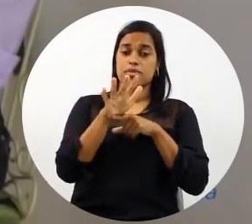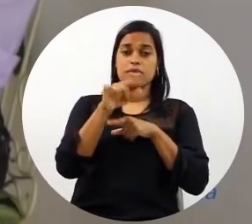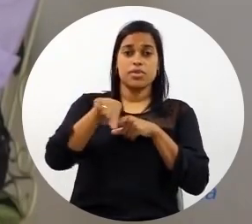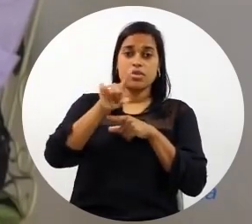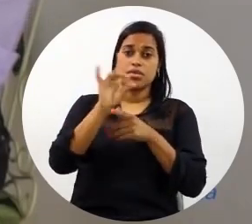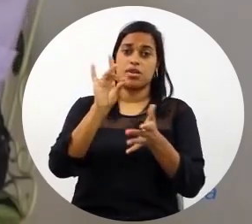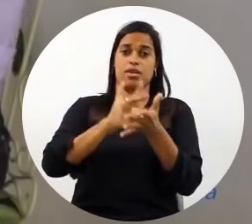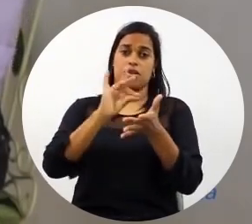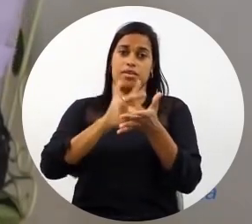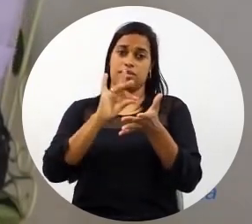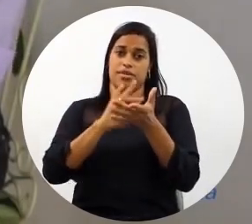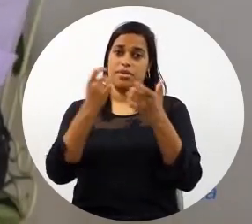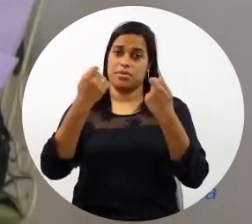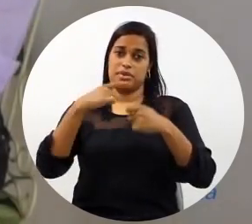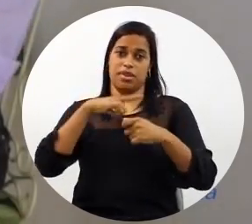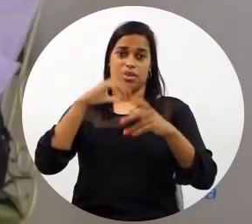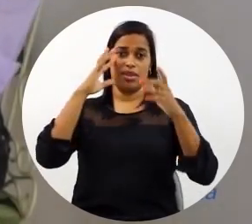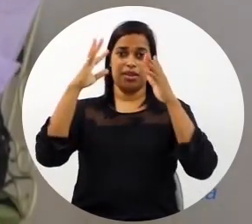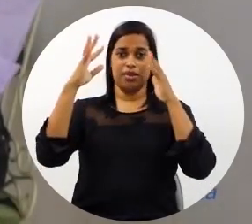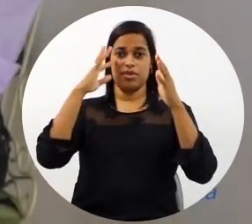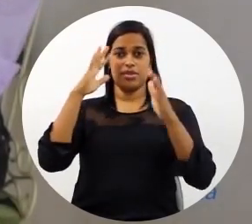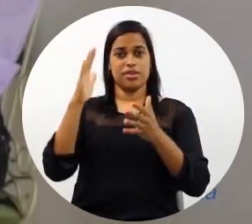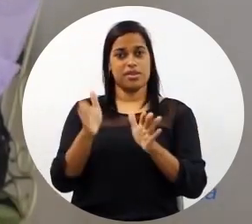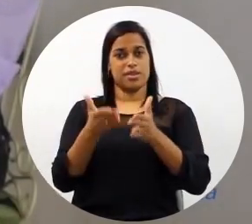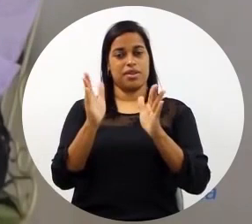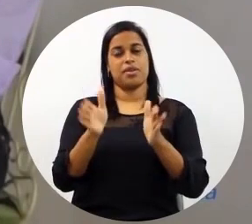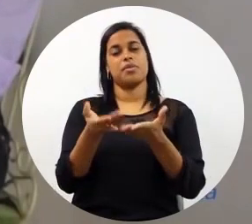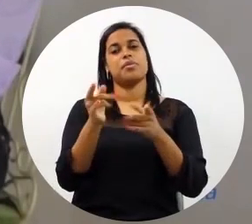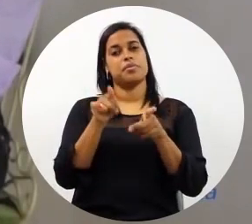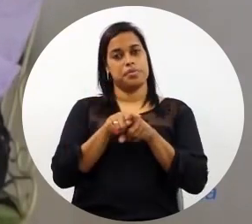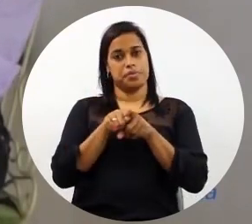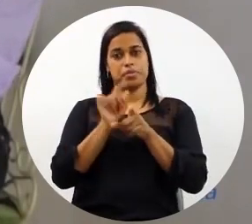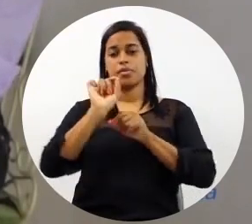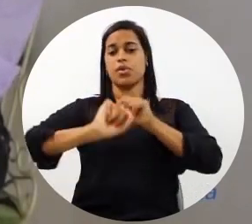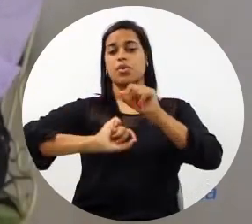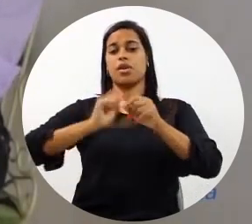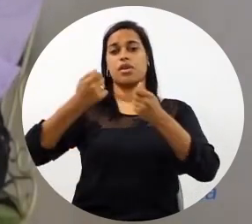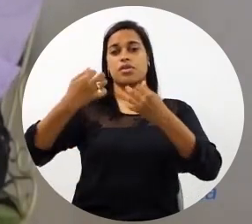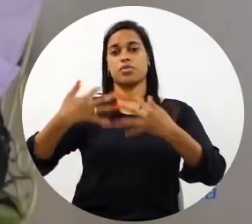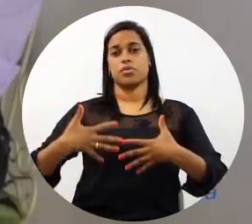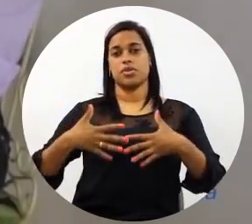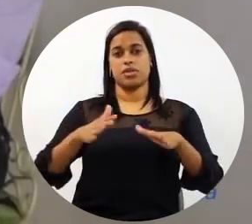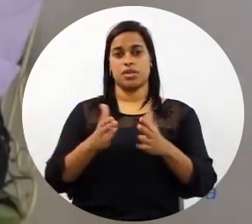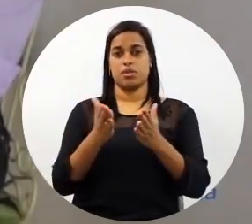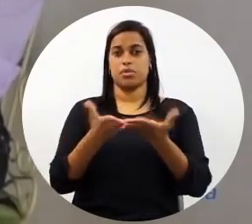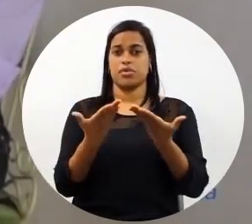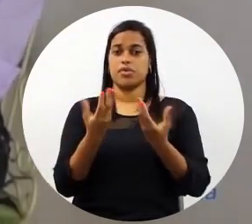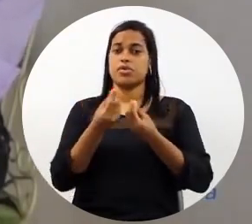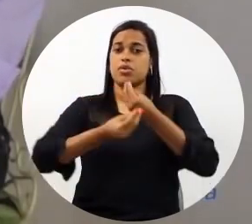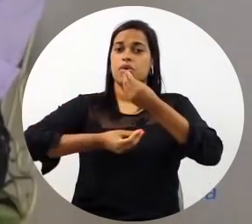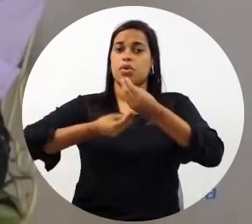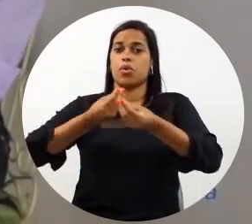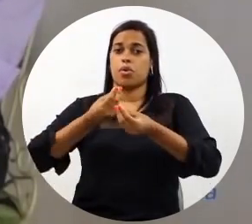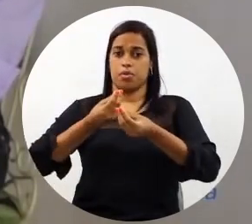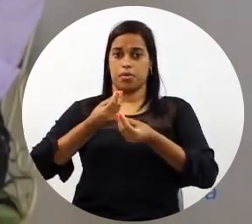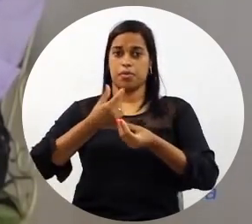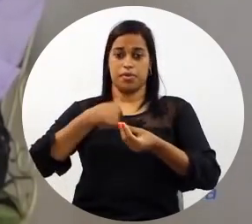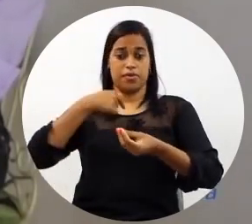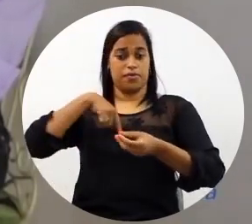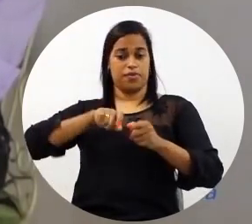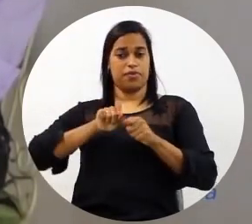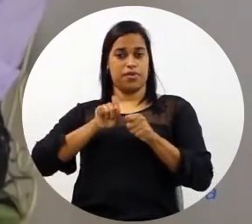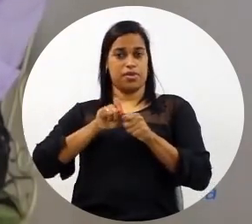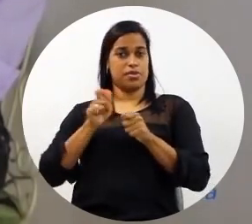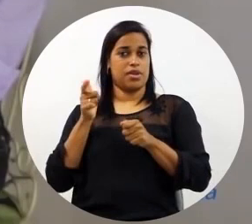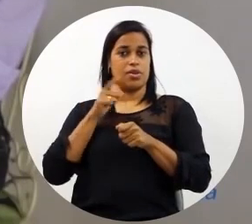a realidade da gente ter tanta teoria da motivação. O que é que explica a motivação e qual é o processo que a gente faz